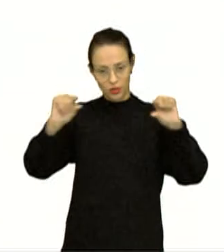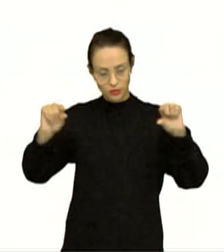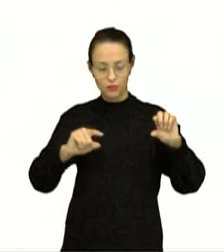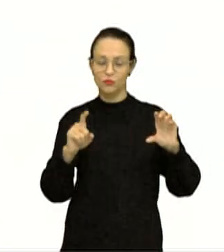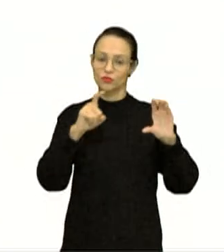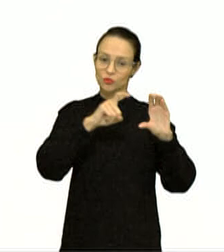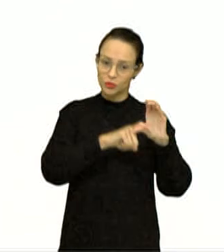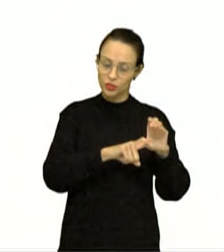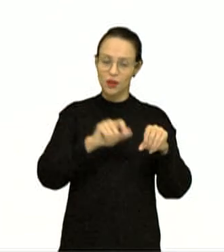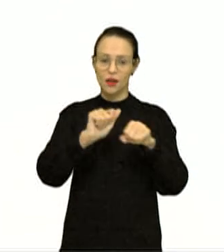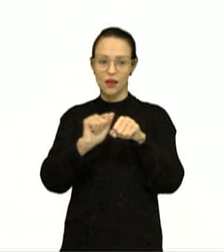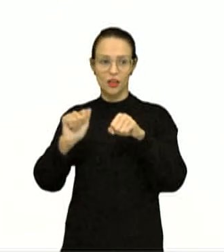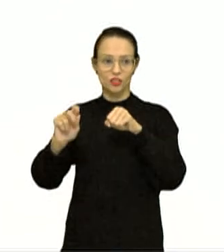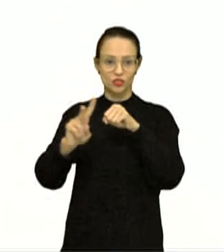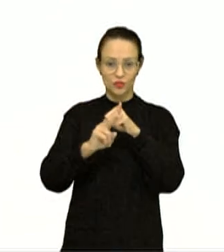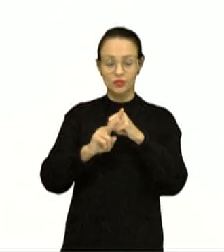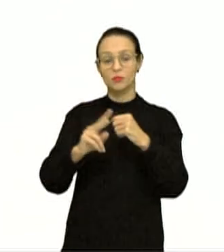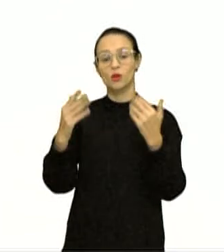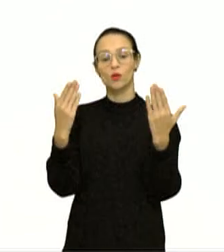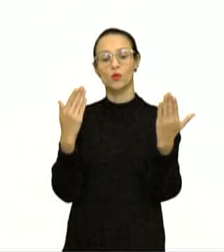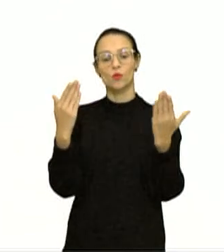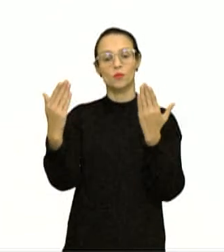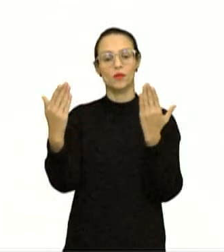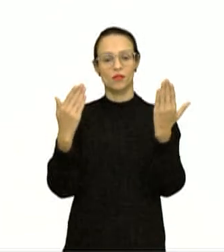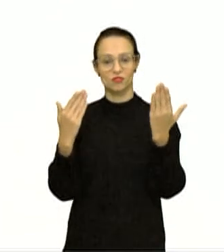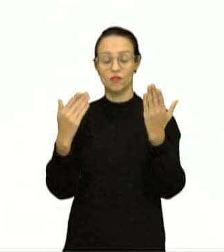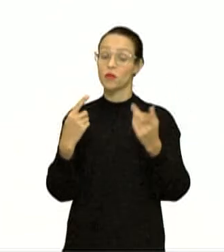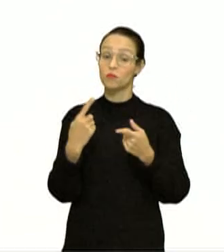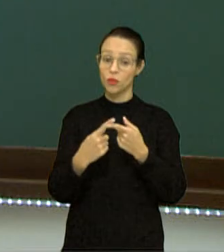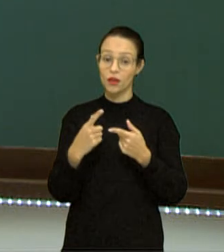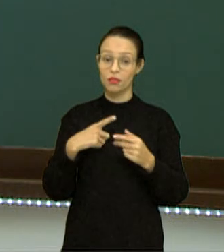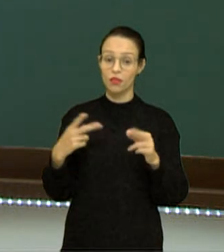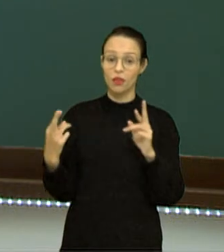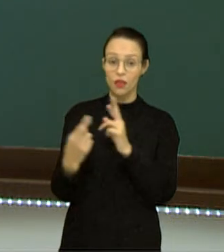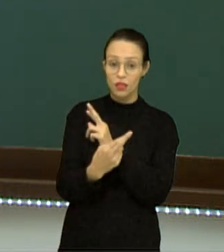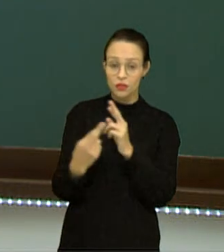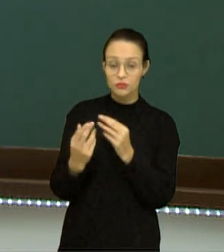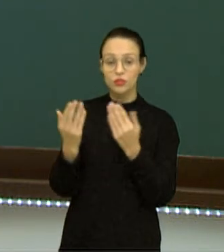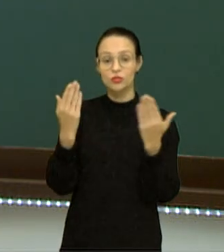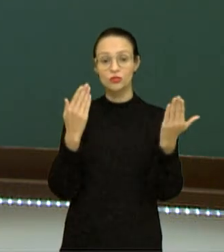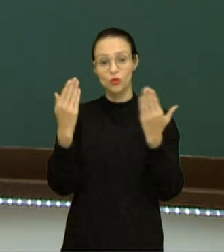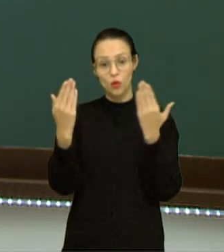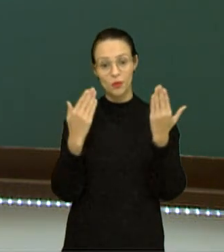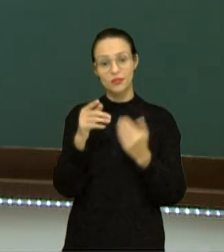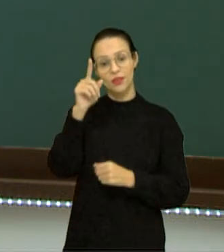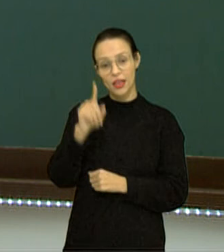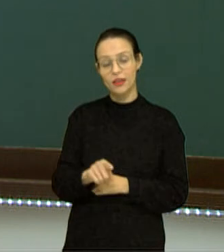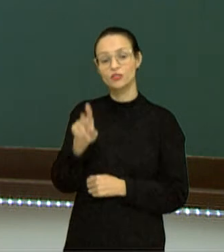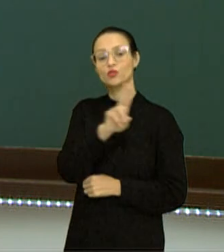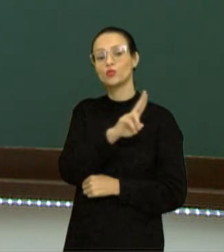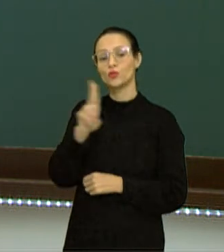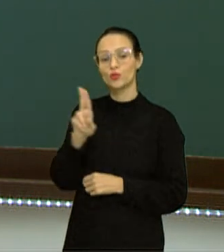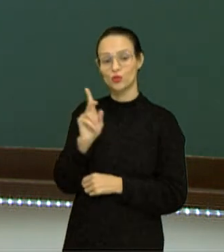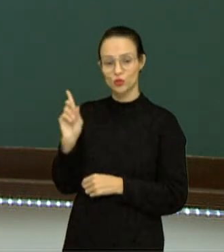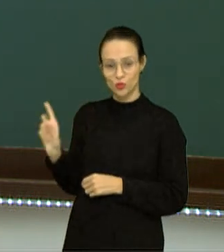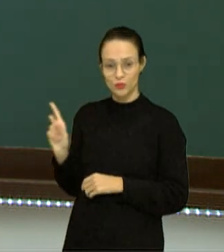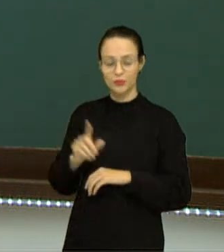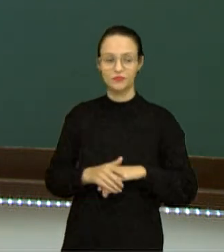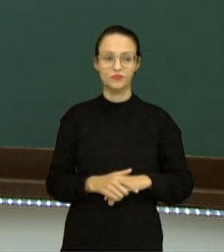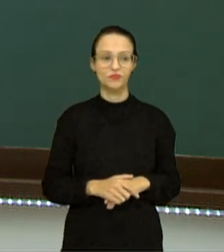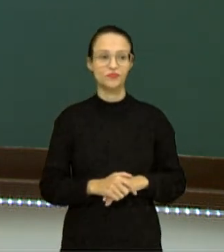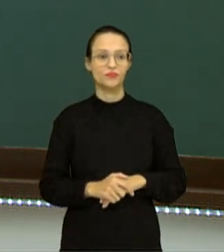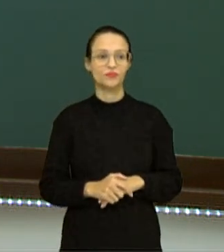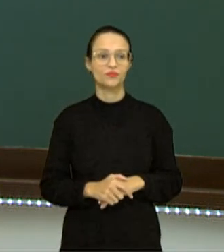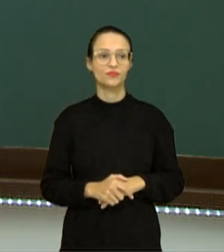subordinada, adverbial, comparativa. Pois ela estabelece uma comparação. É essa a sua classificação.